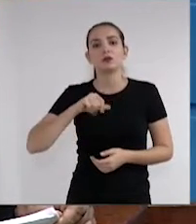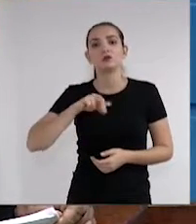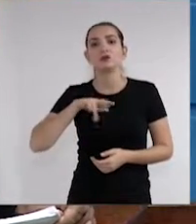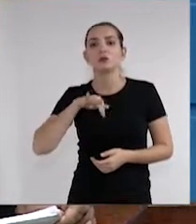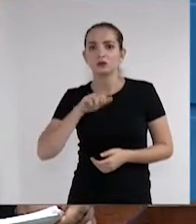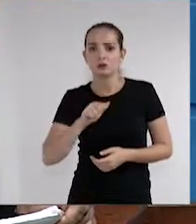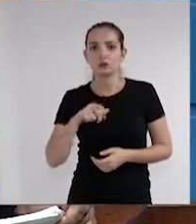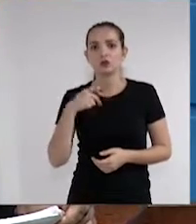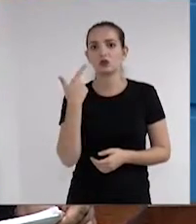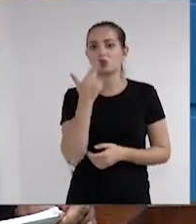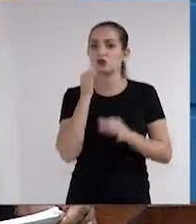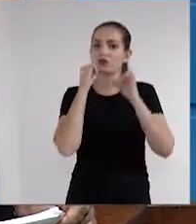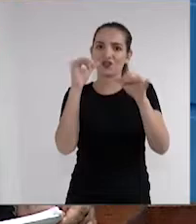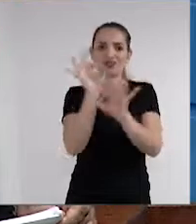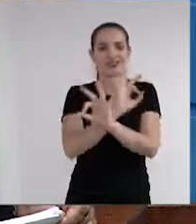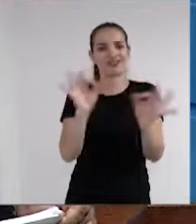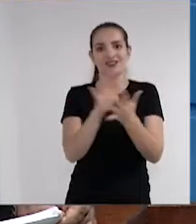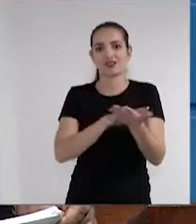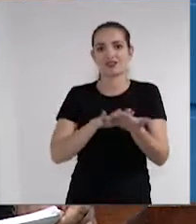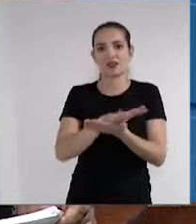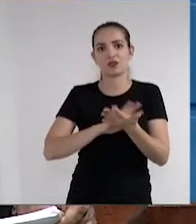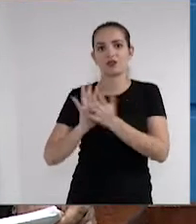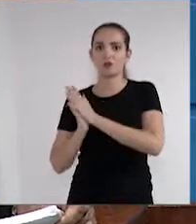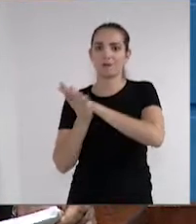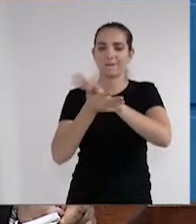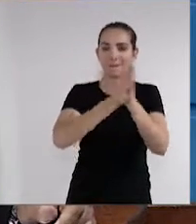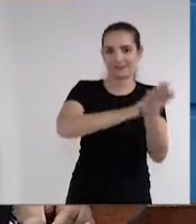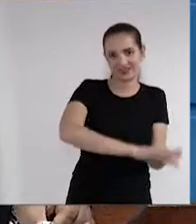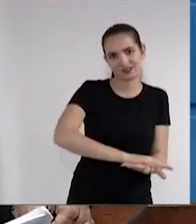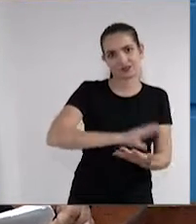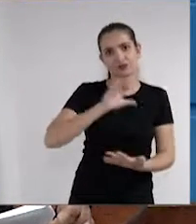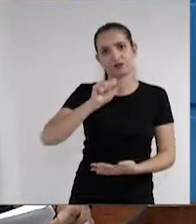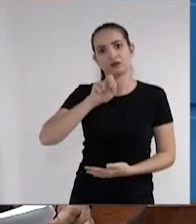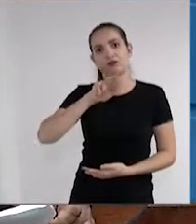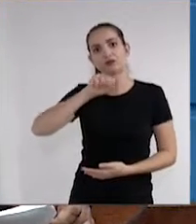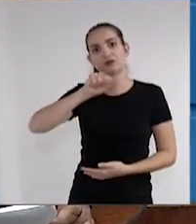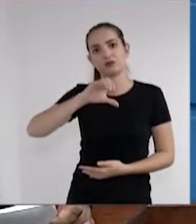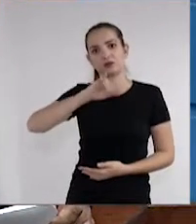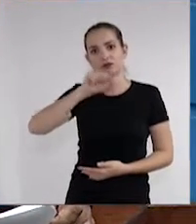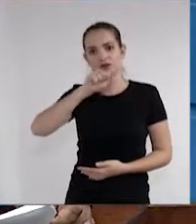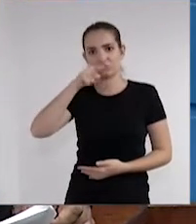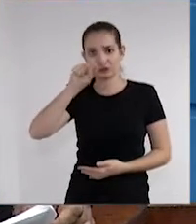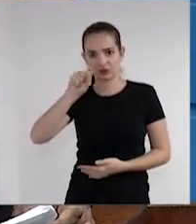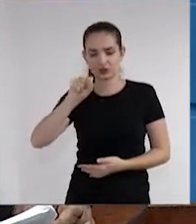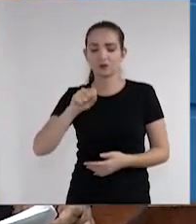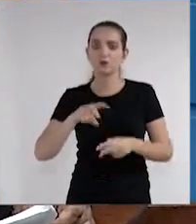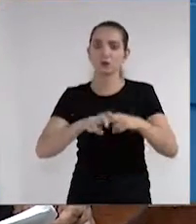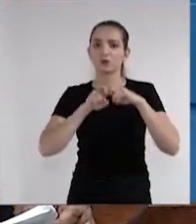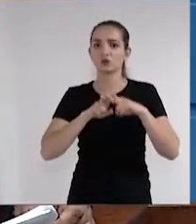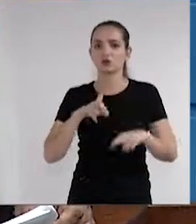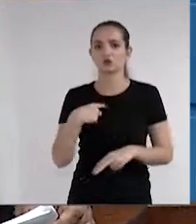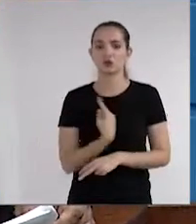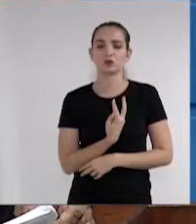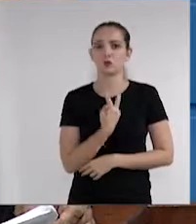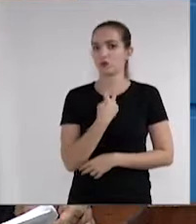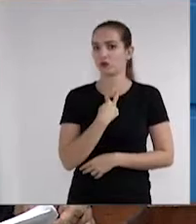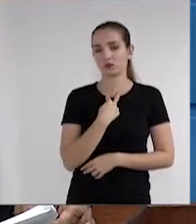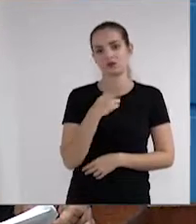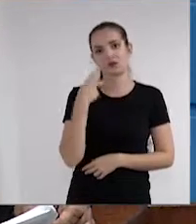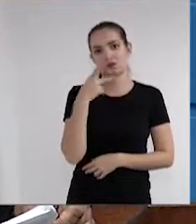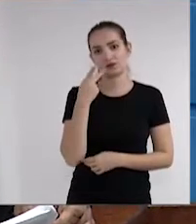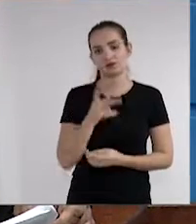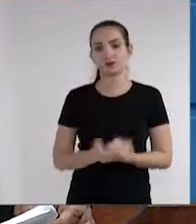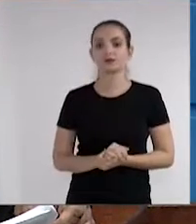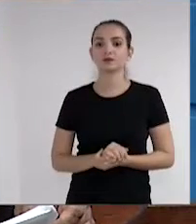sobre a questão do massacre de Eldorado do Carajás. Então, nesse sentido, nós não podemos, evidentemente, dizer que